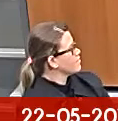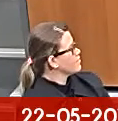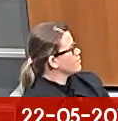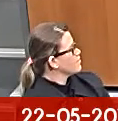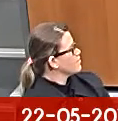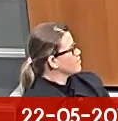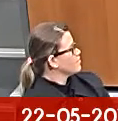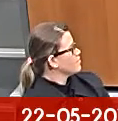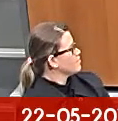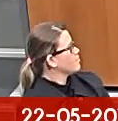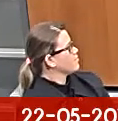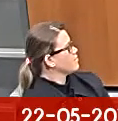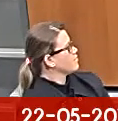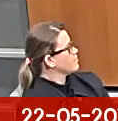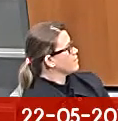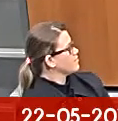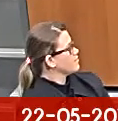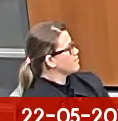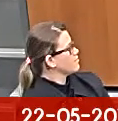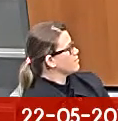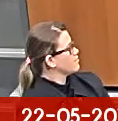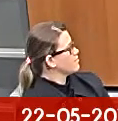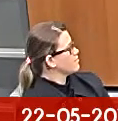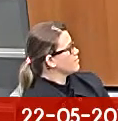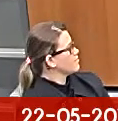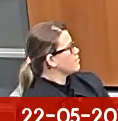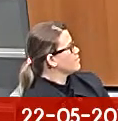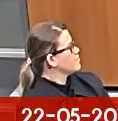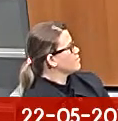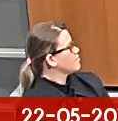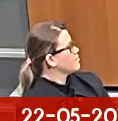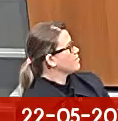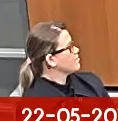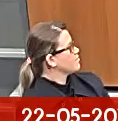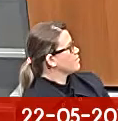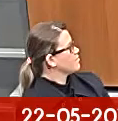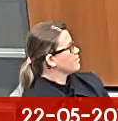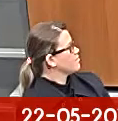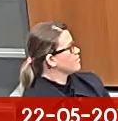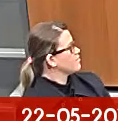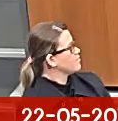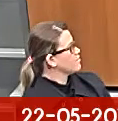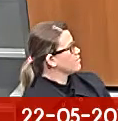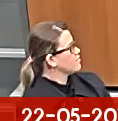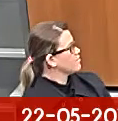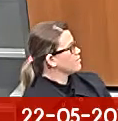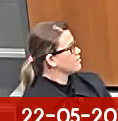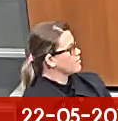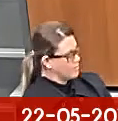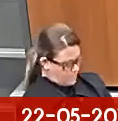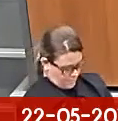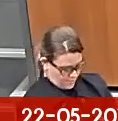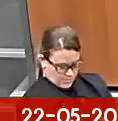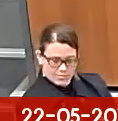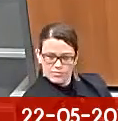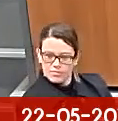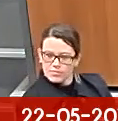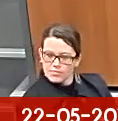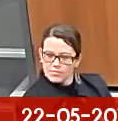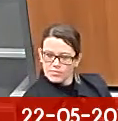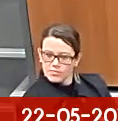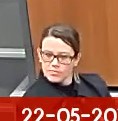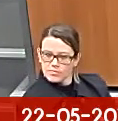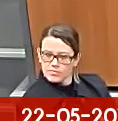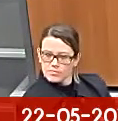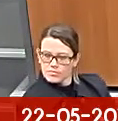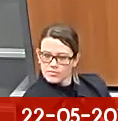abrir, mas dois estão aqui todo dia, esse do lado aqui e a mim. E ele, sempre que chegou aqui, tem dedicado muito